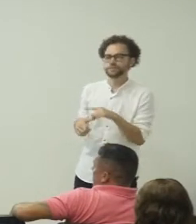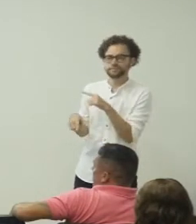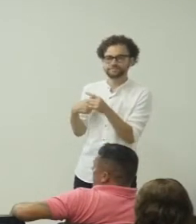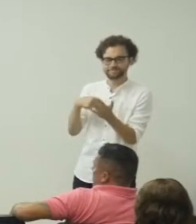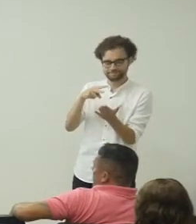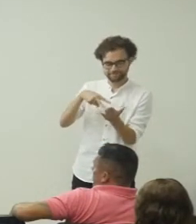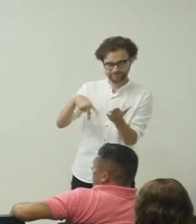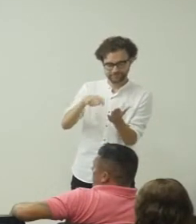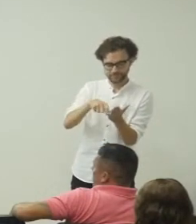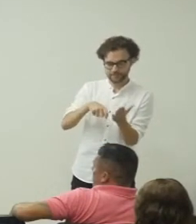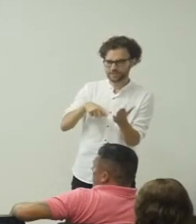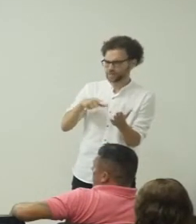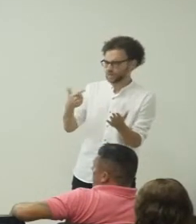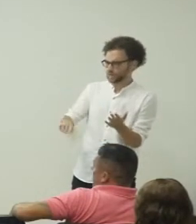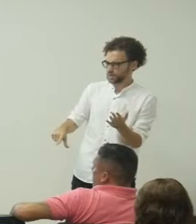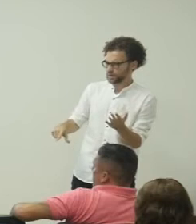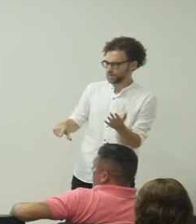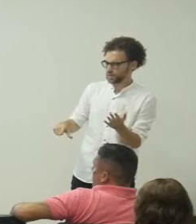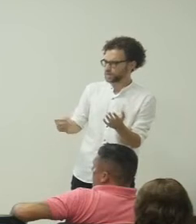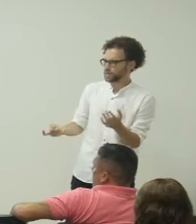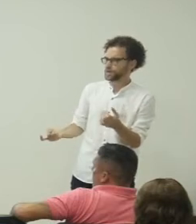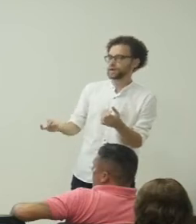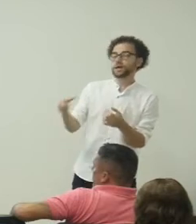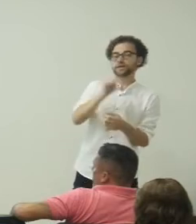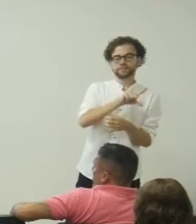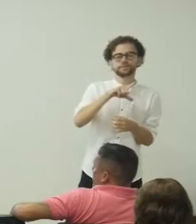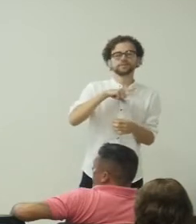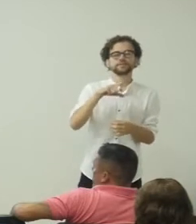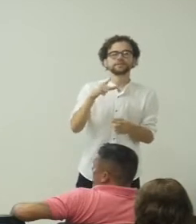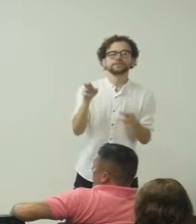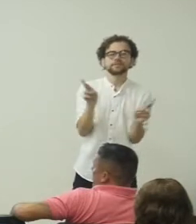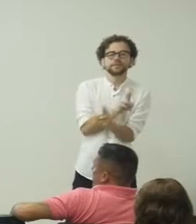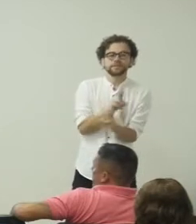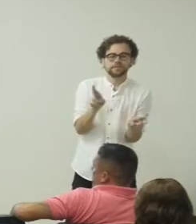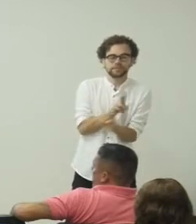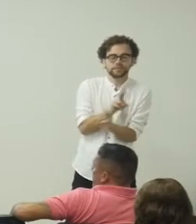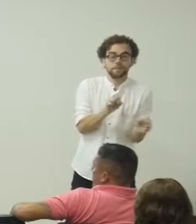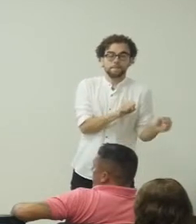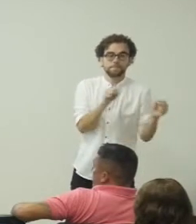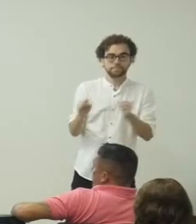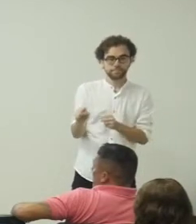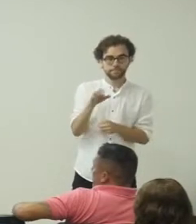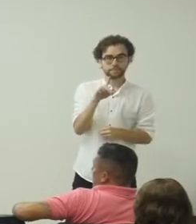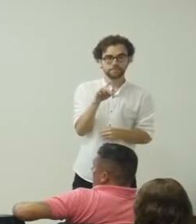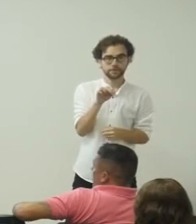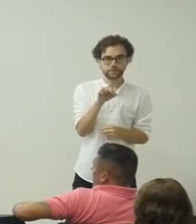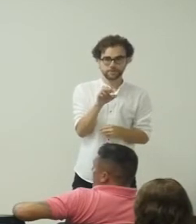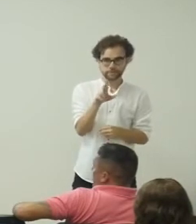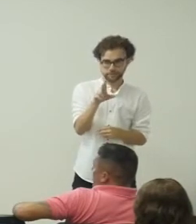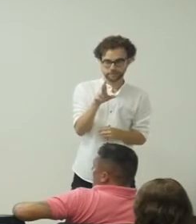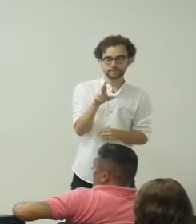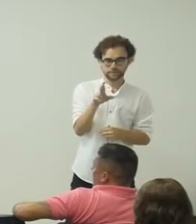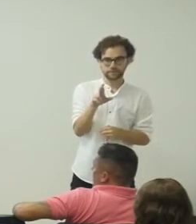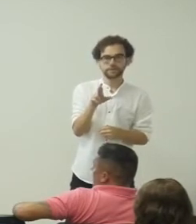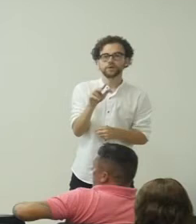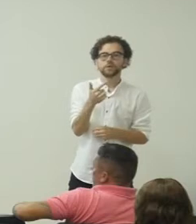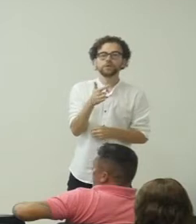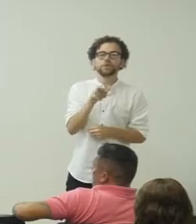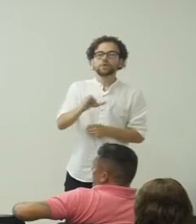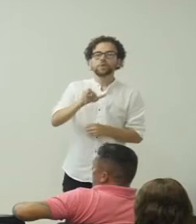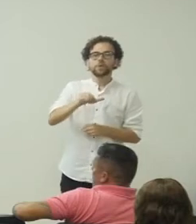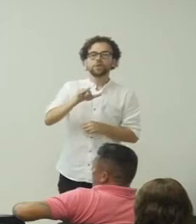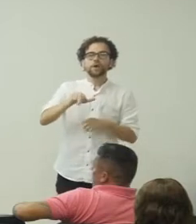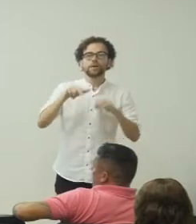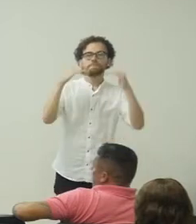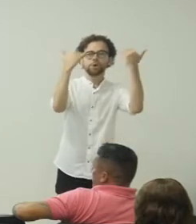olhando aqui porque eu anotei, tem mais um, né, que são as relações de poder. Né? E as relações de poder, por isso que eu disse que não são exatamente hierárquicas.